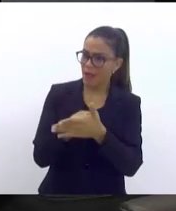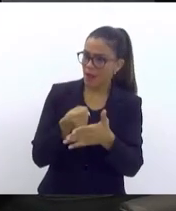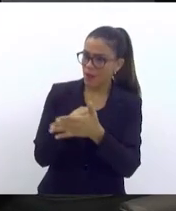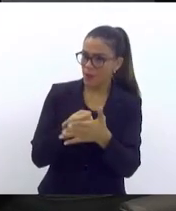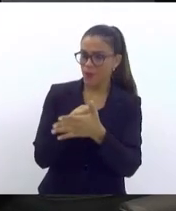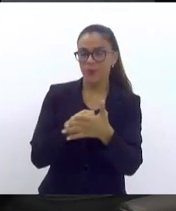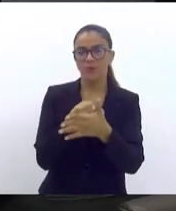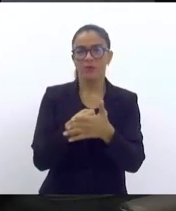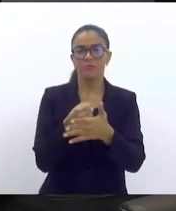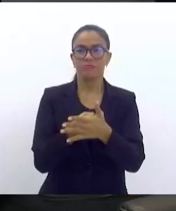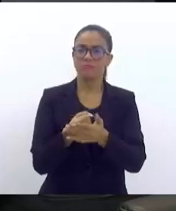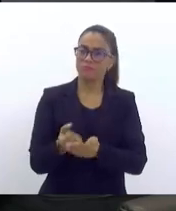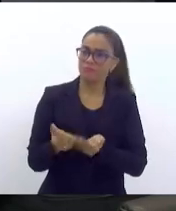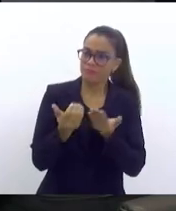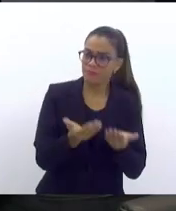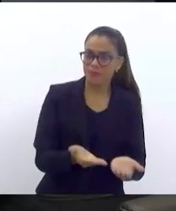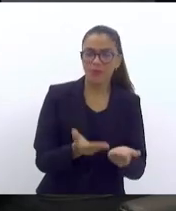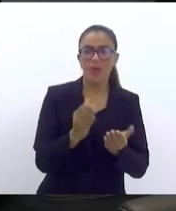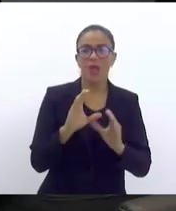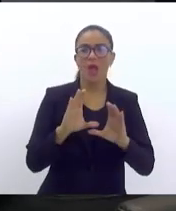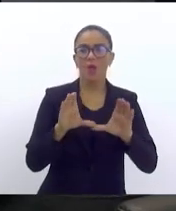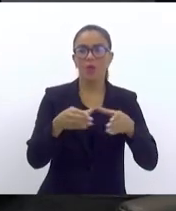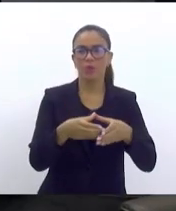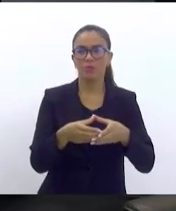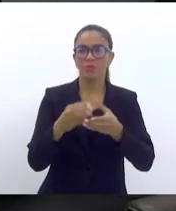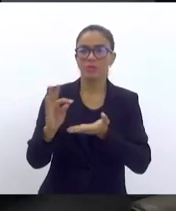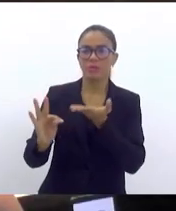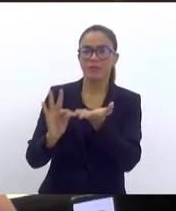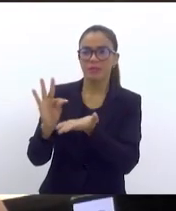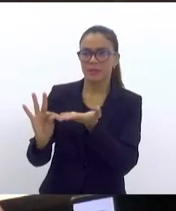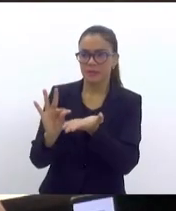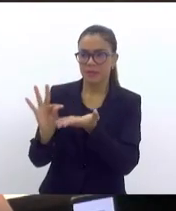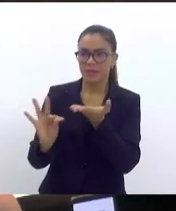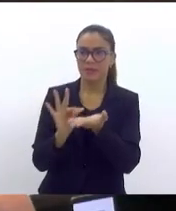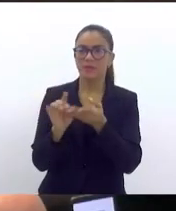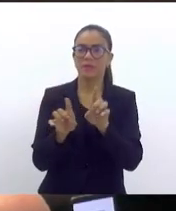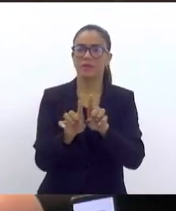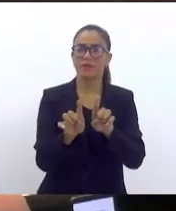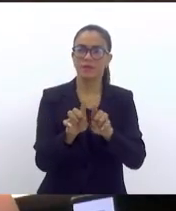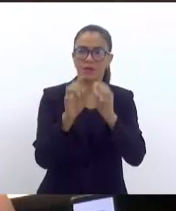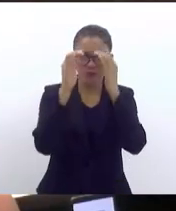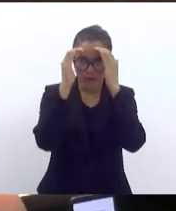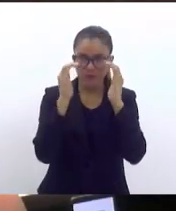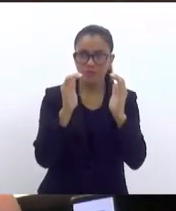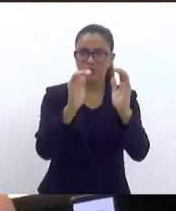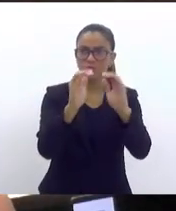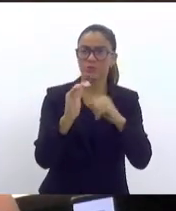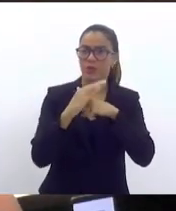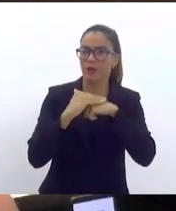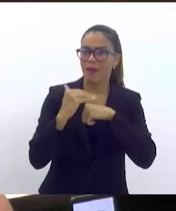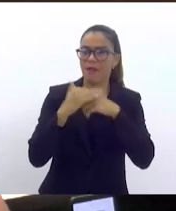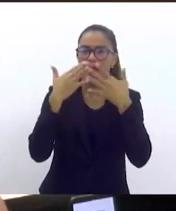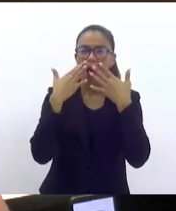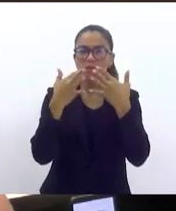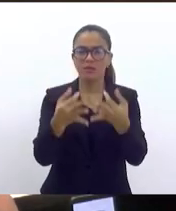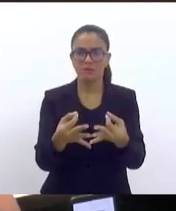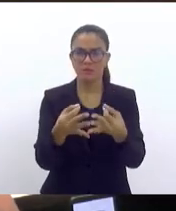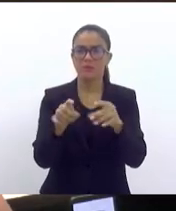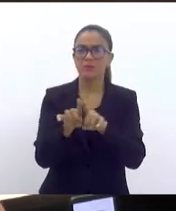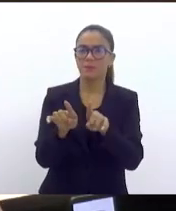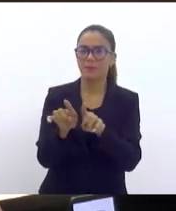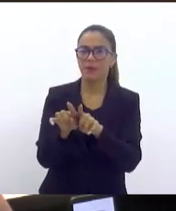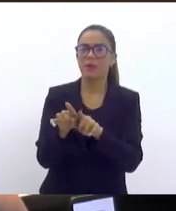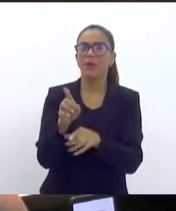em prol das Comunidades terapêuticas que salvam vidas e tem todo o nosso respeito nosso carinho nossa atenção embora